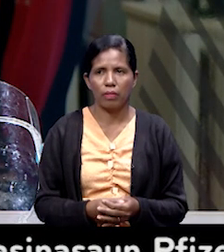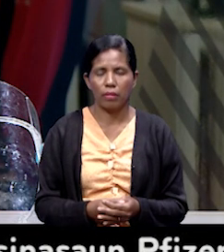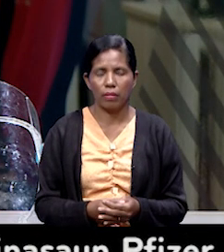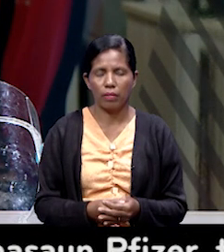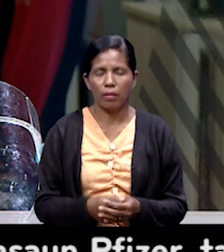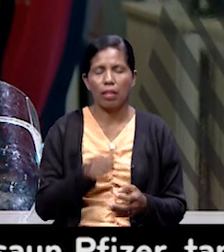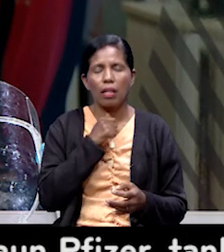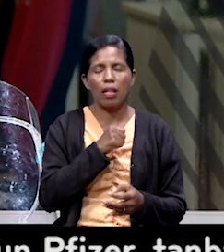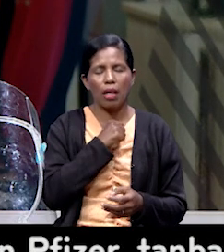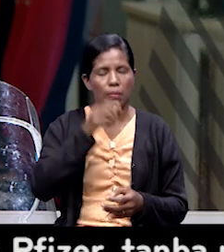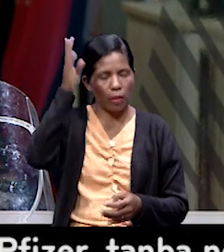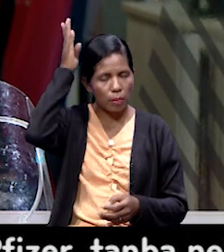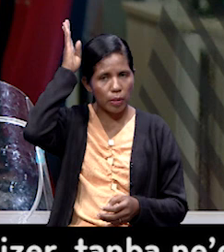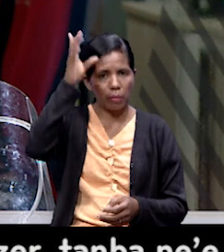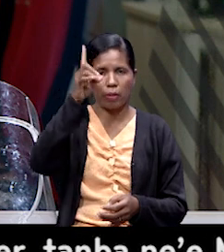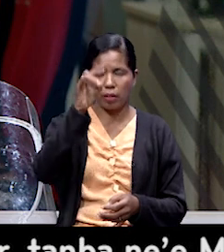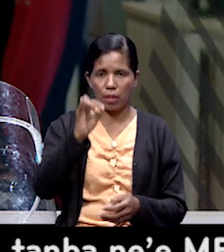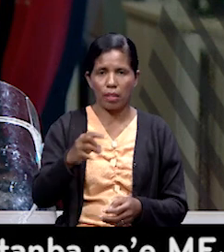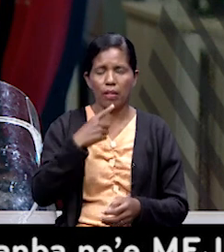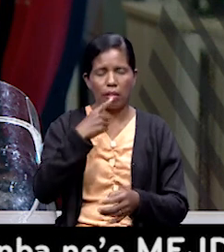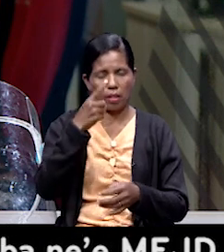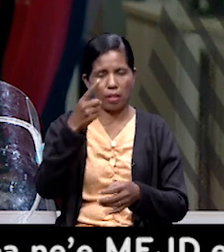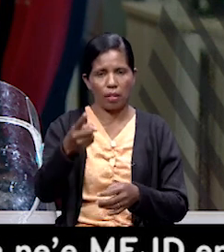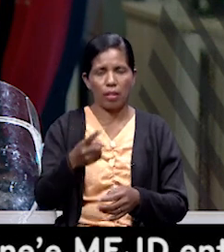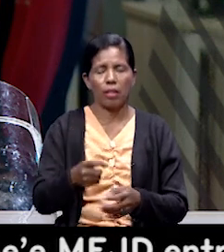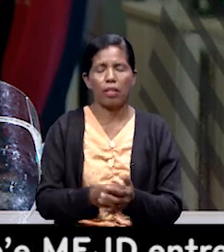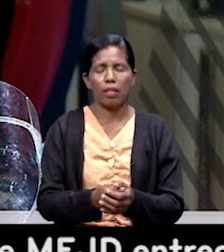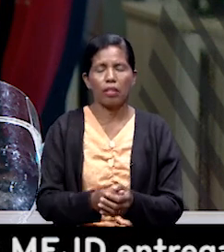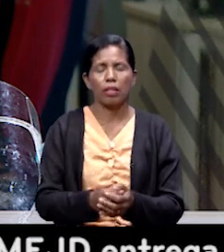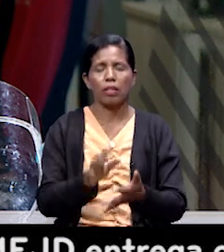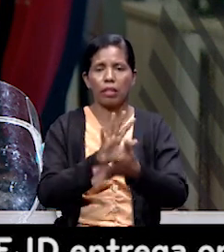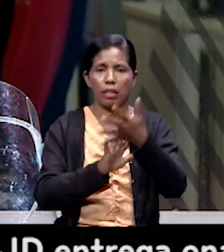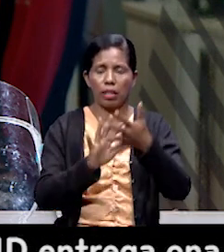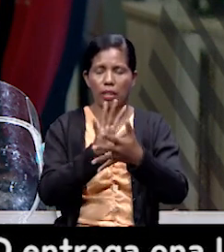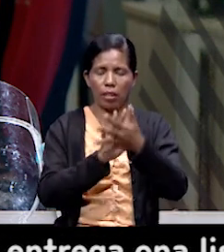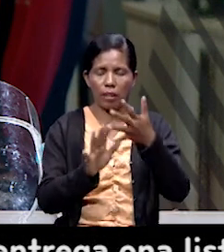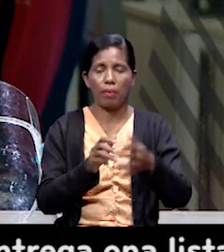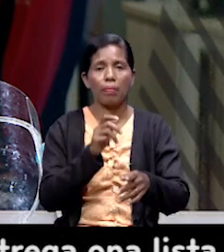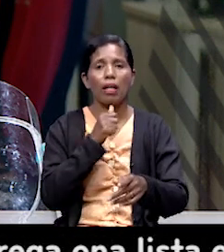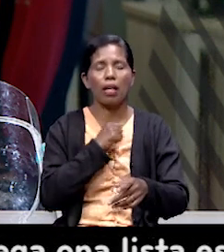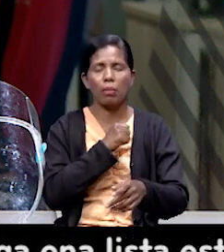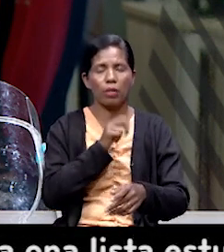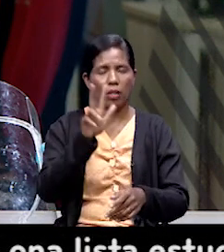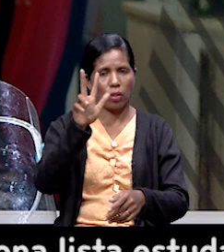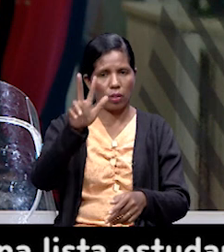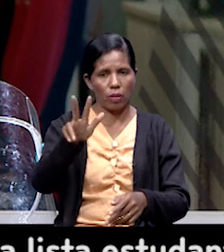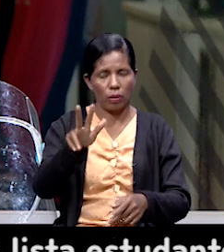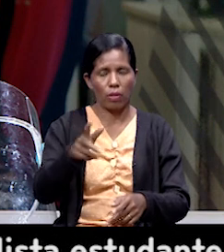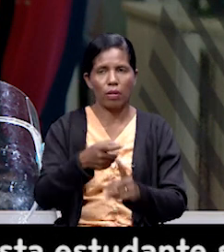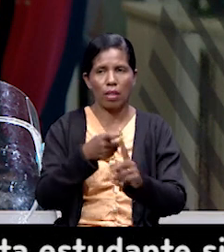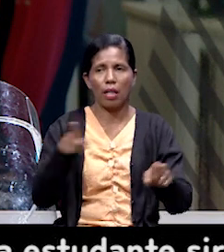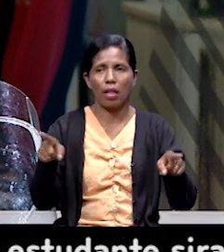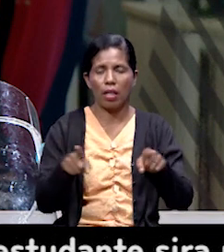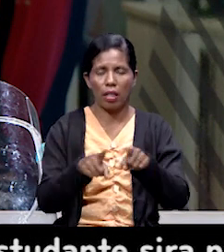Arcebispo Arquidiocese Metropolitana Dili considera Ordenasaun Saserdotal ba Diákonu nain tolu husi kongregasaun Jesuita ni